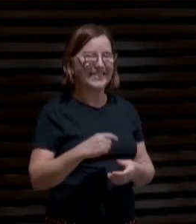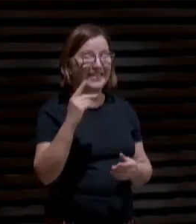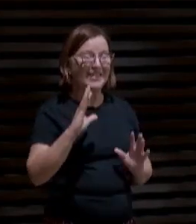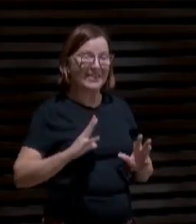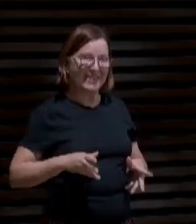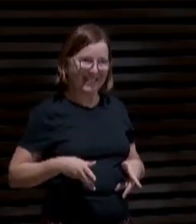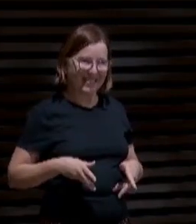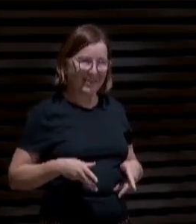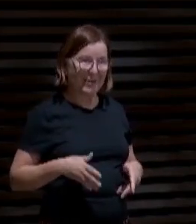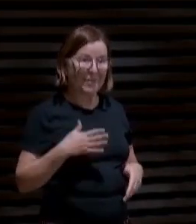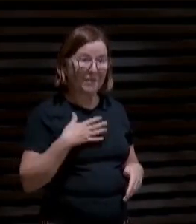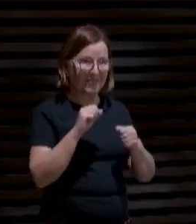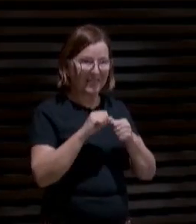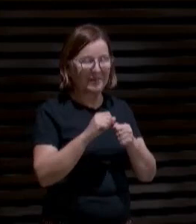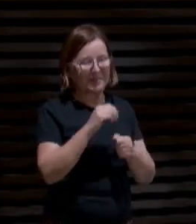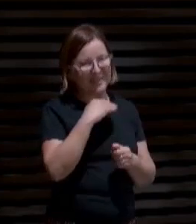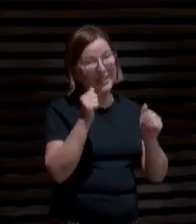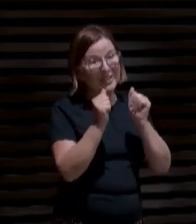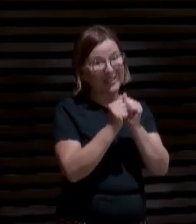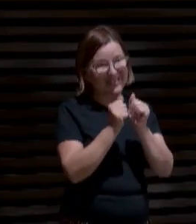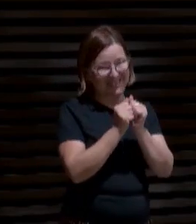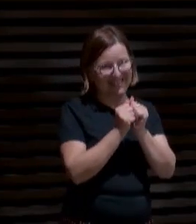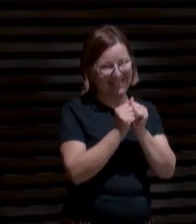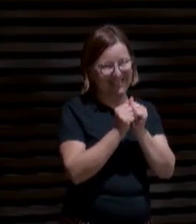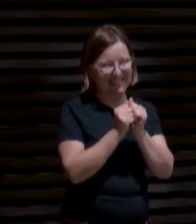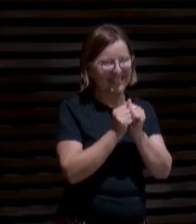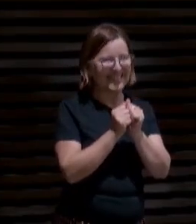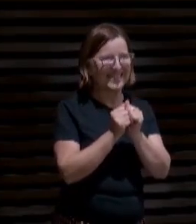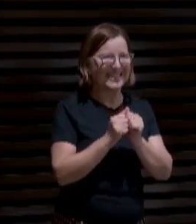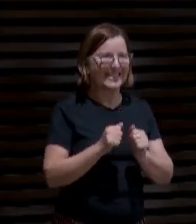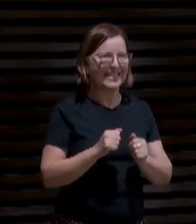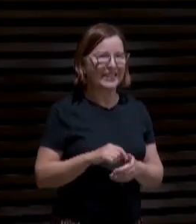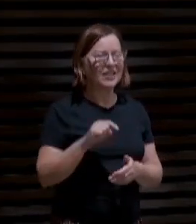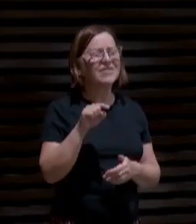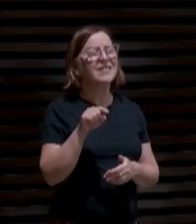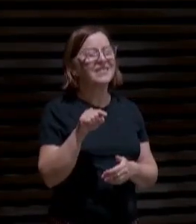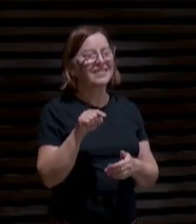seu corpo, me fazendo morrer juntamente com ele. E você?